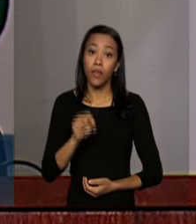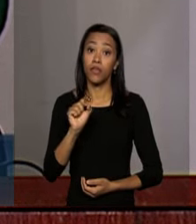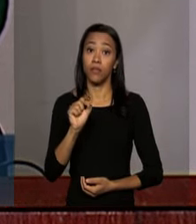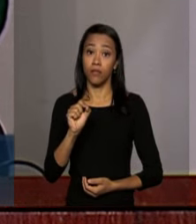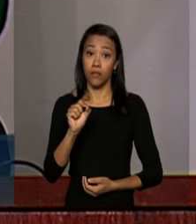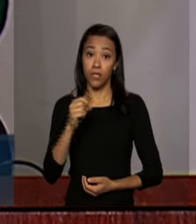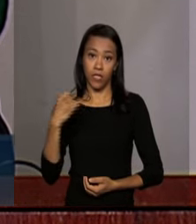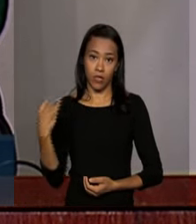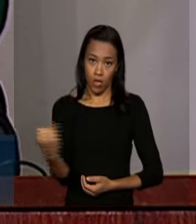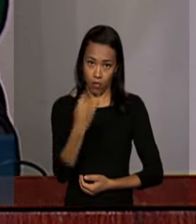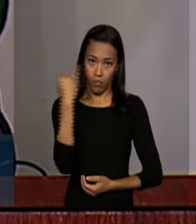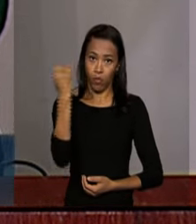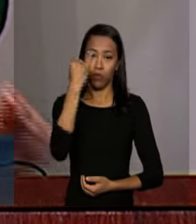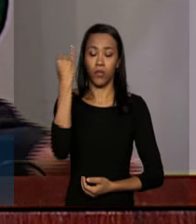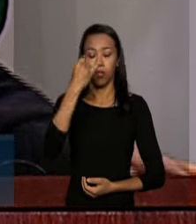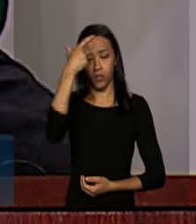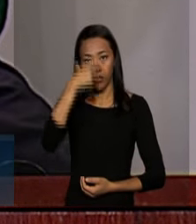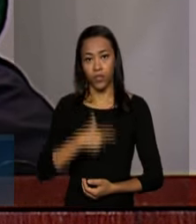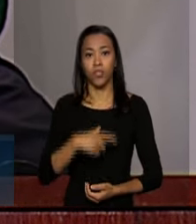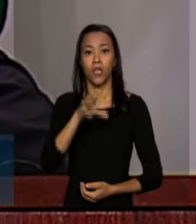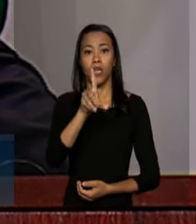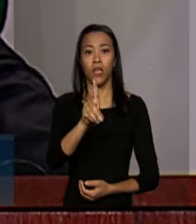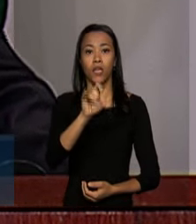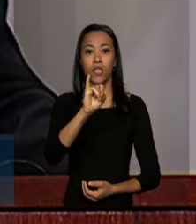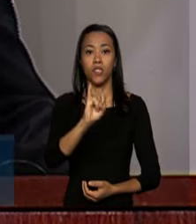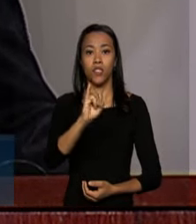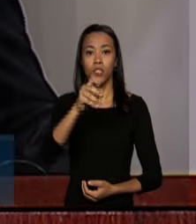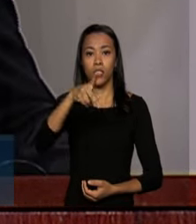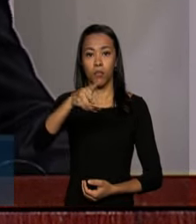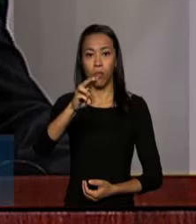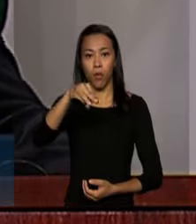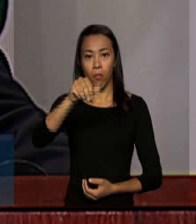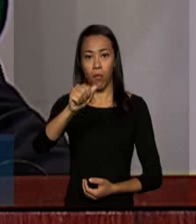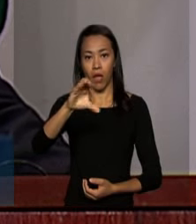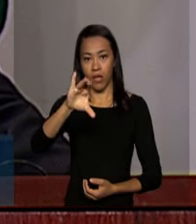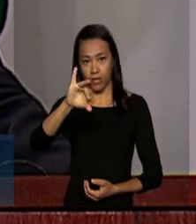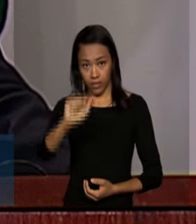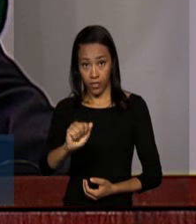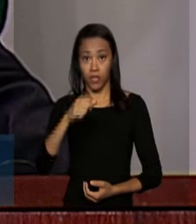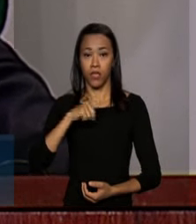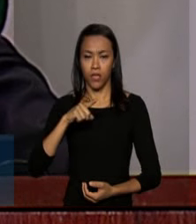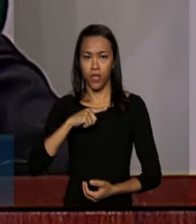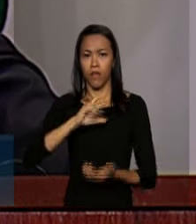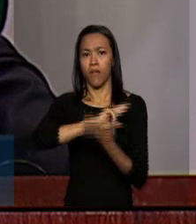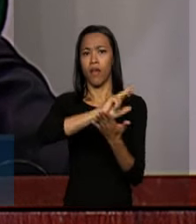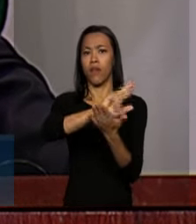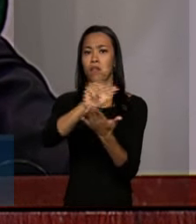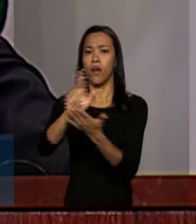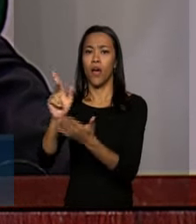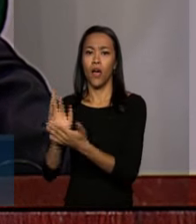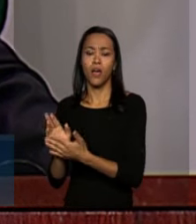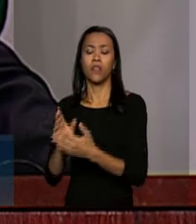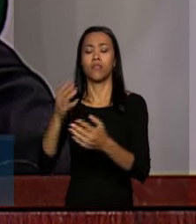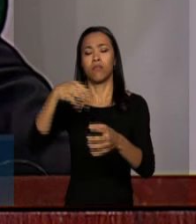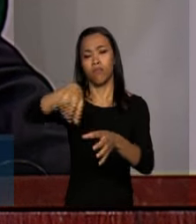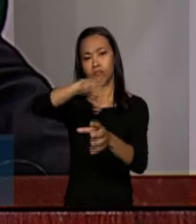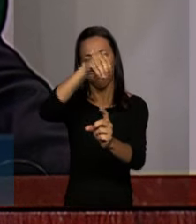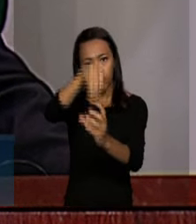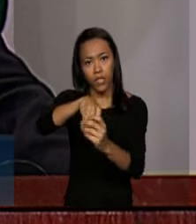diplomacia para a promoção do bem-estar nacional, persiste em certos segmentos sociais uma visão passadista